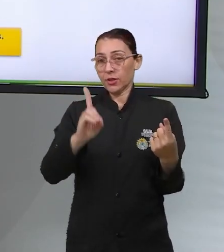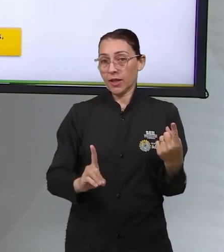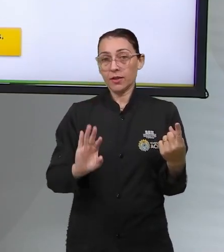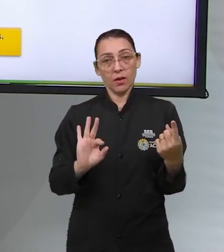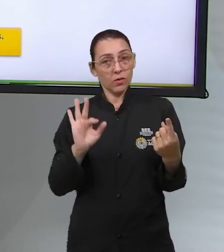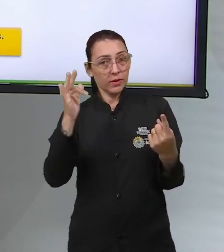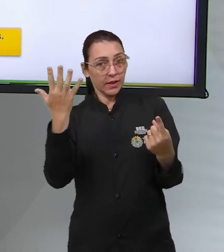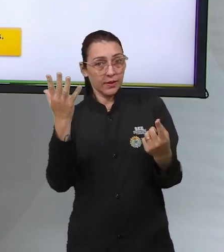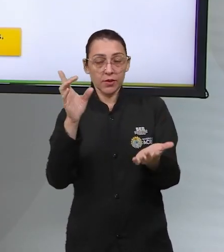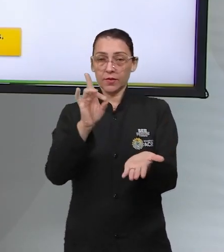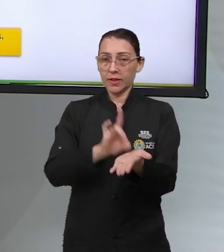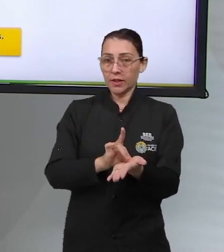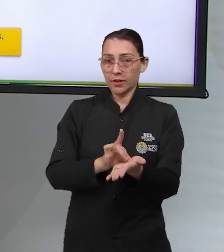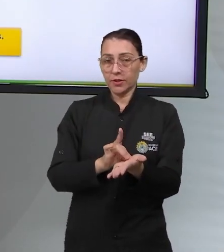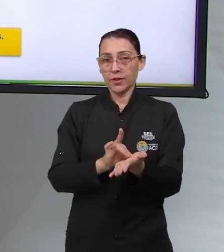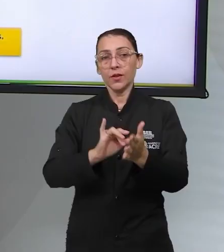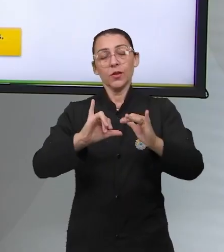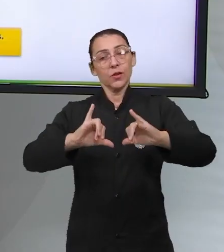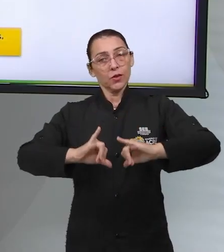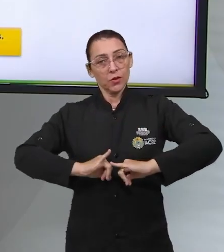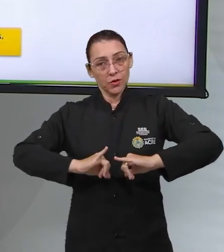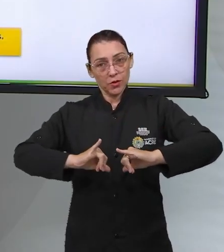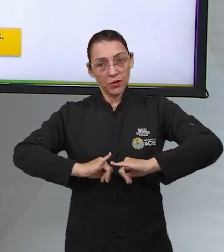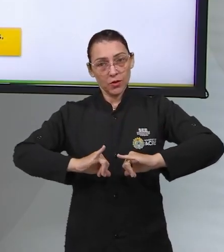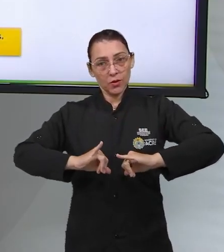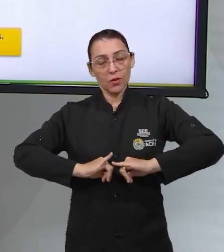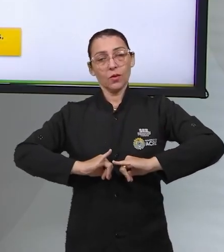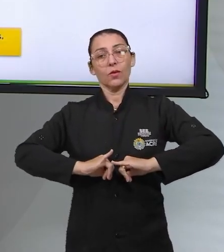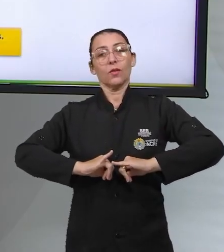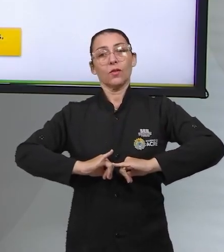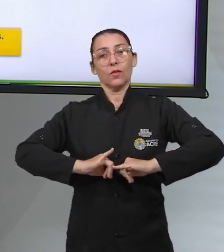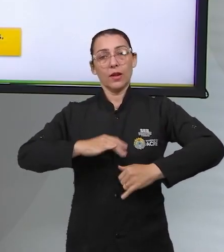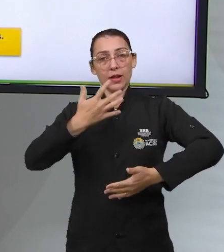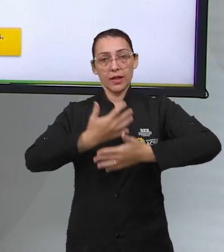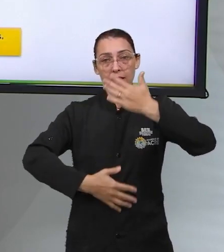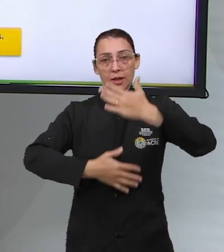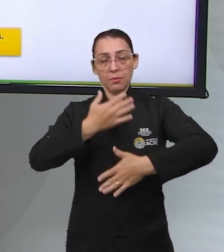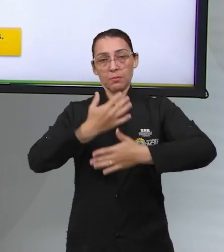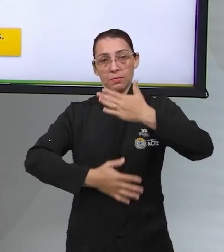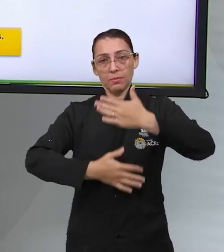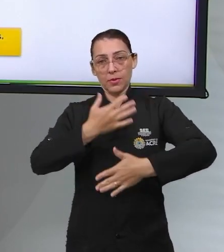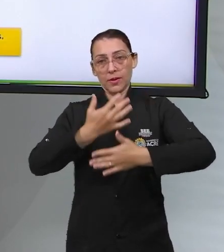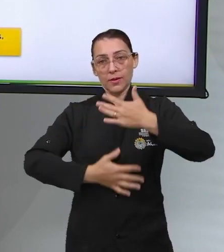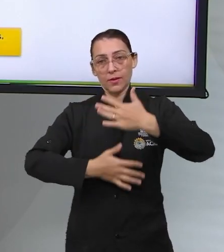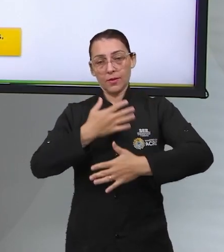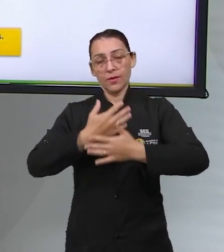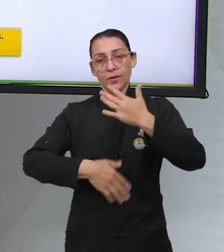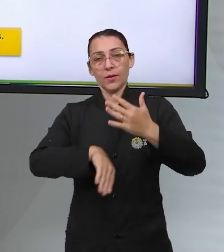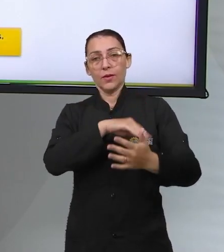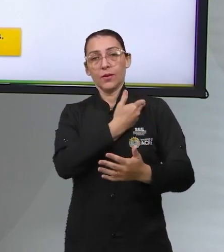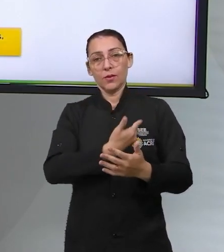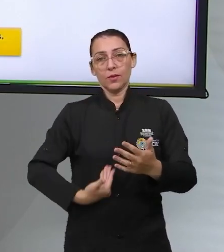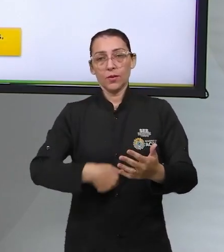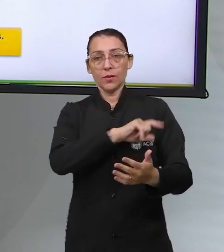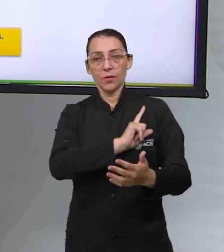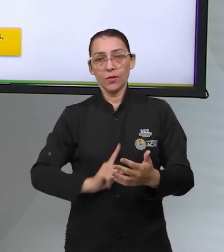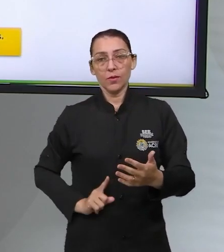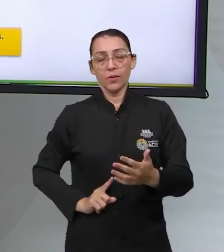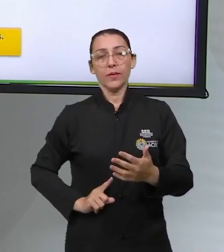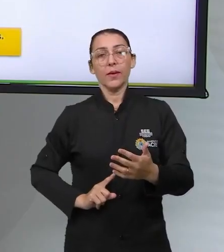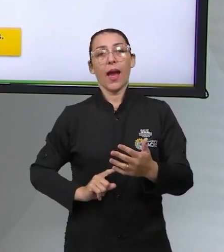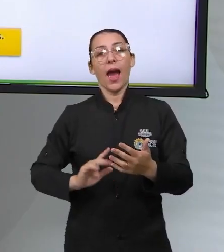direito, ele sofre a intervenção do poder público da melhor maneira possível. Muitas